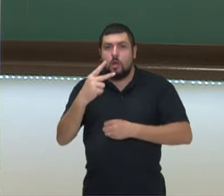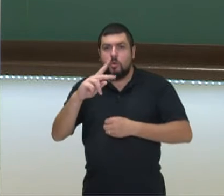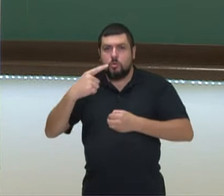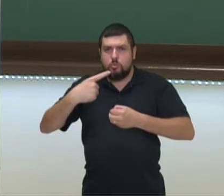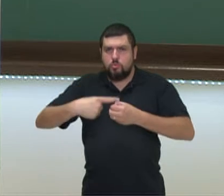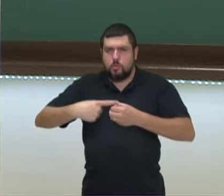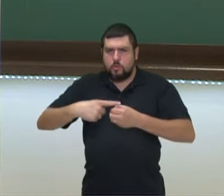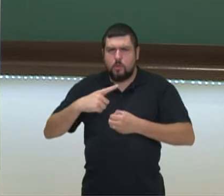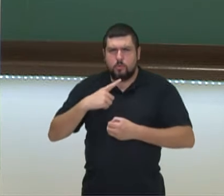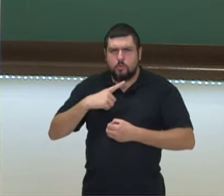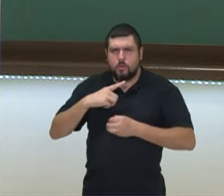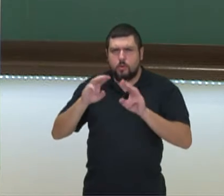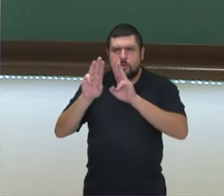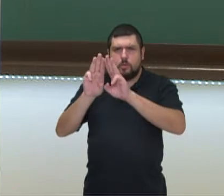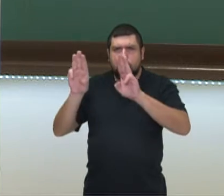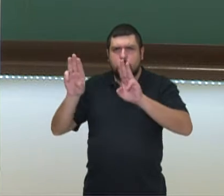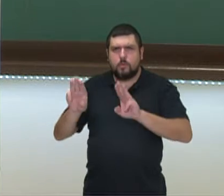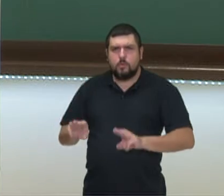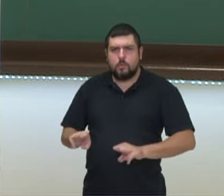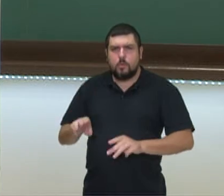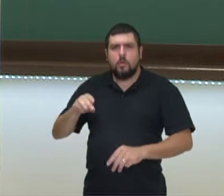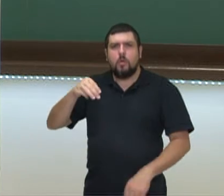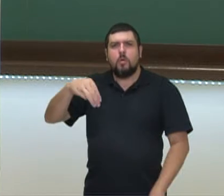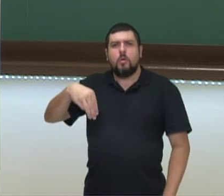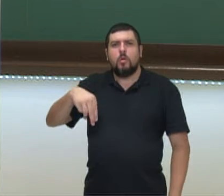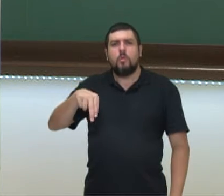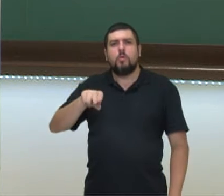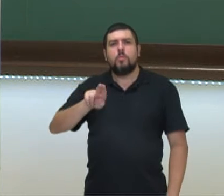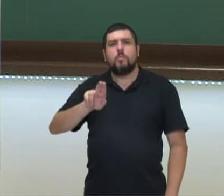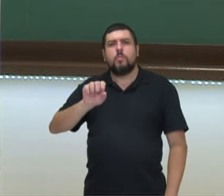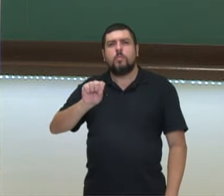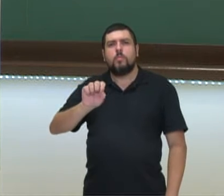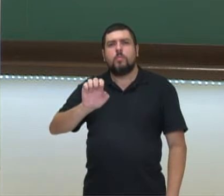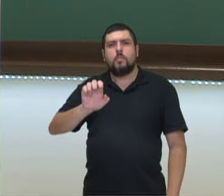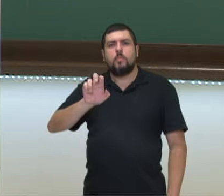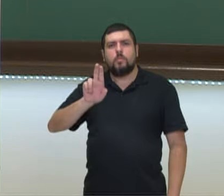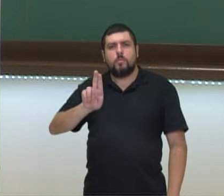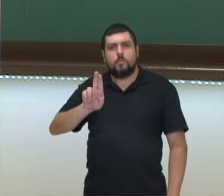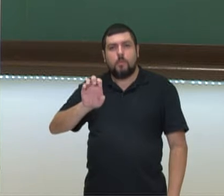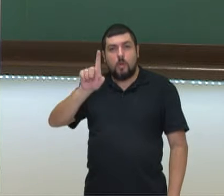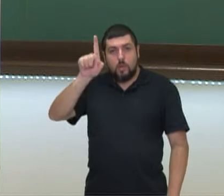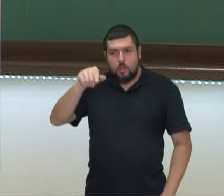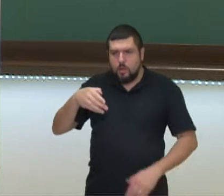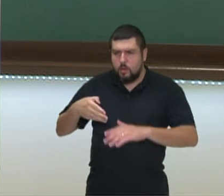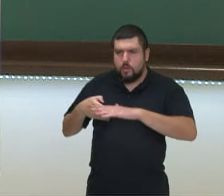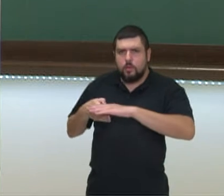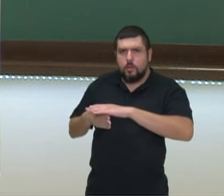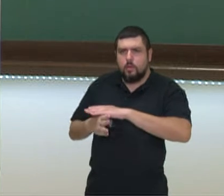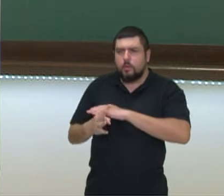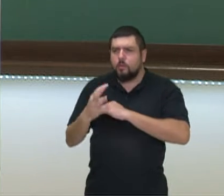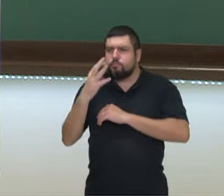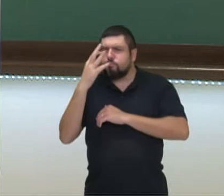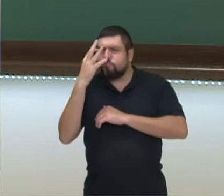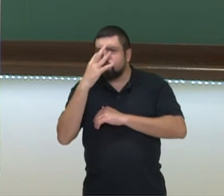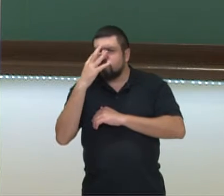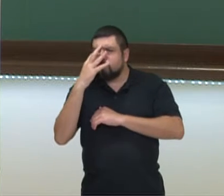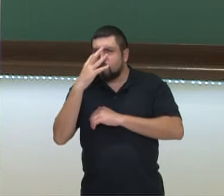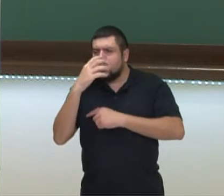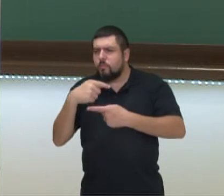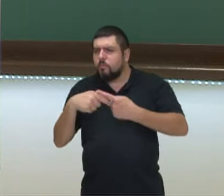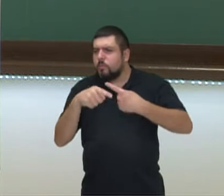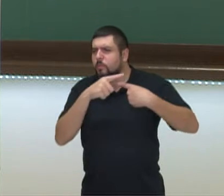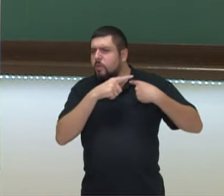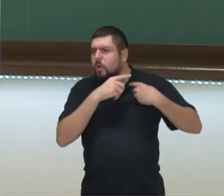possuem museus municipais que retratam, contam a história, né, da sua cidade. Aí na sua cidade tem